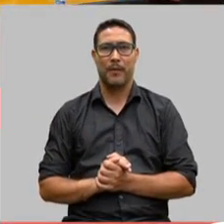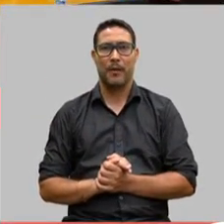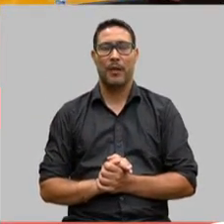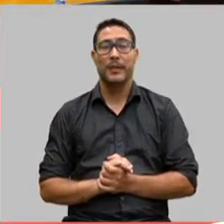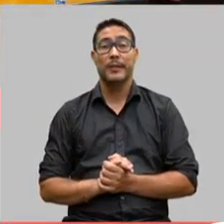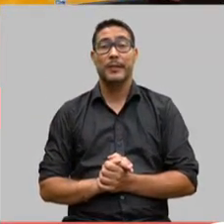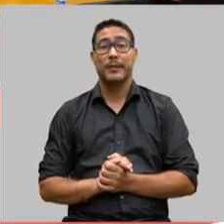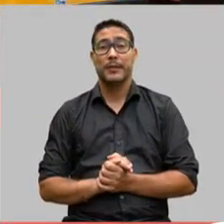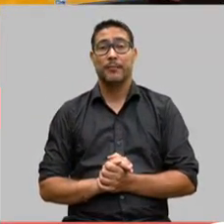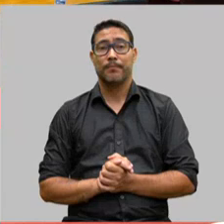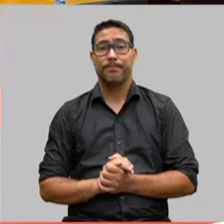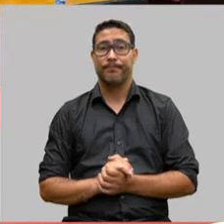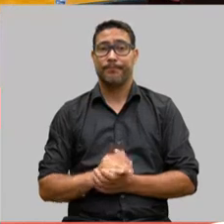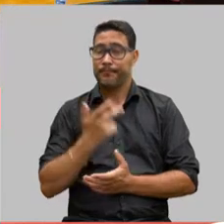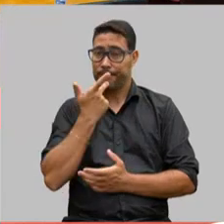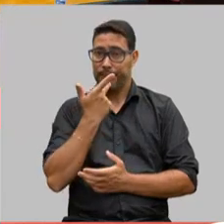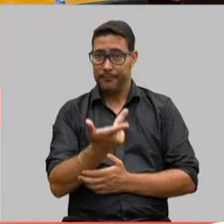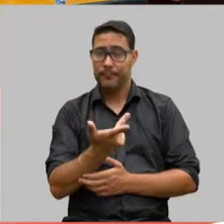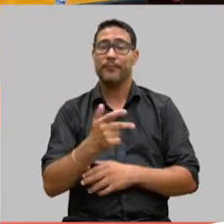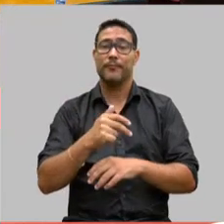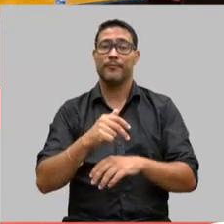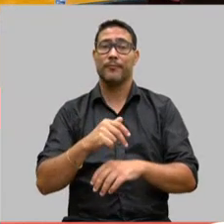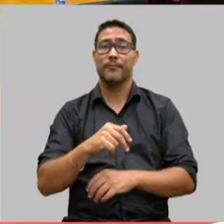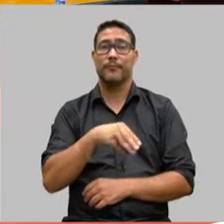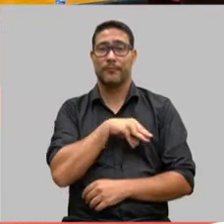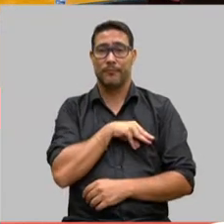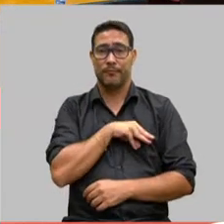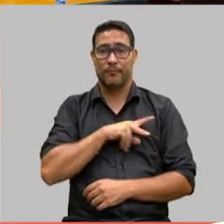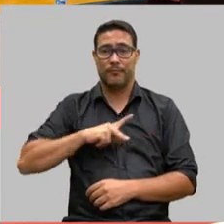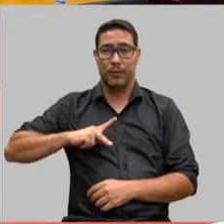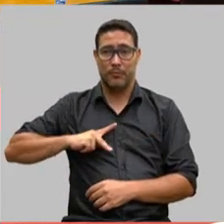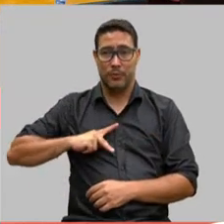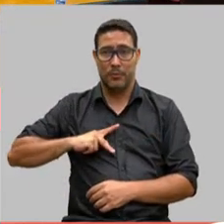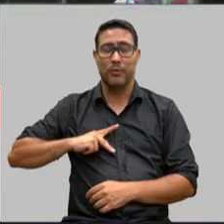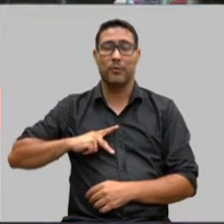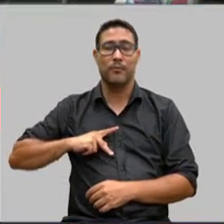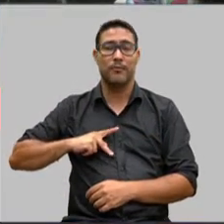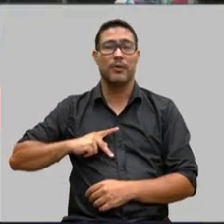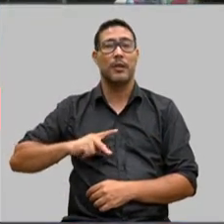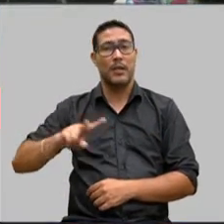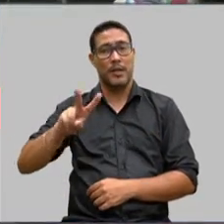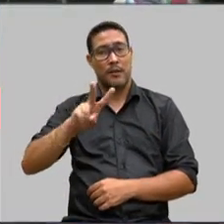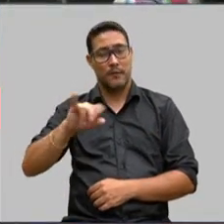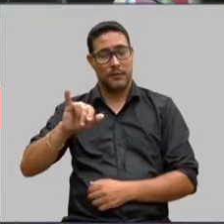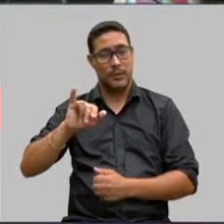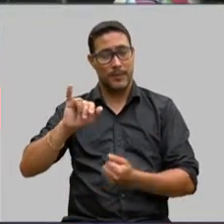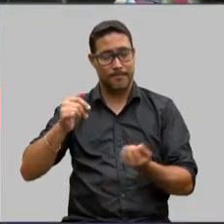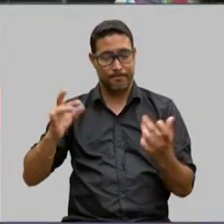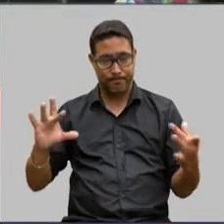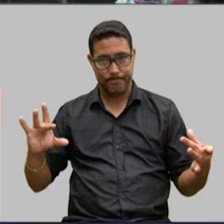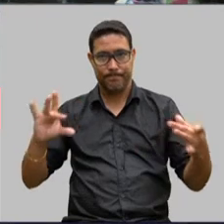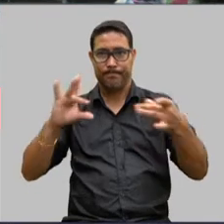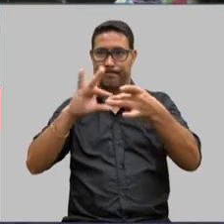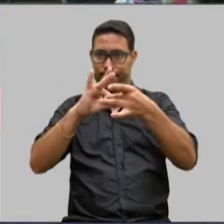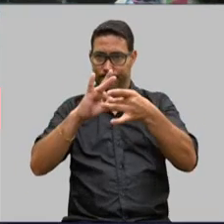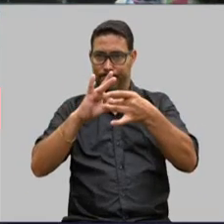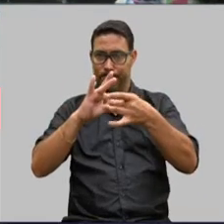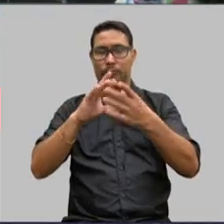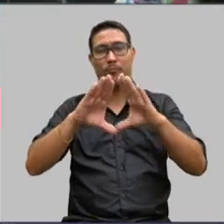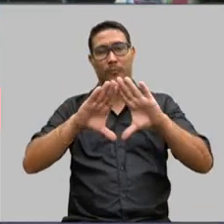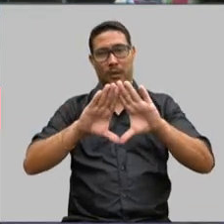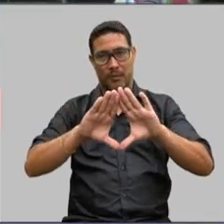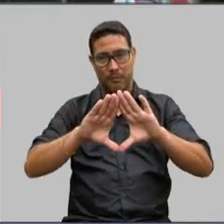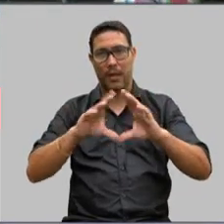E dizer que o Ministério Público, mais uma vez, vai, junto com a Assembleia, contribuir